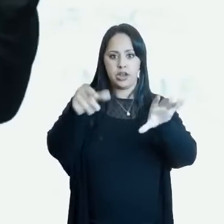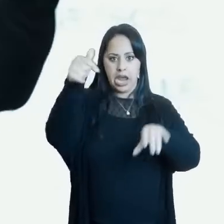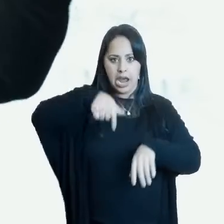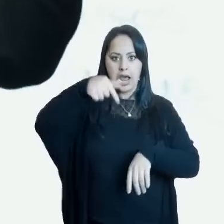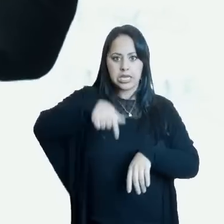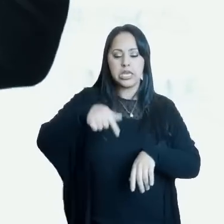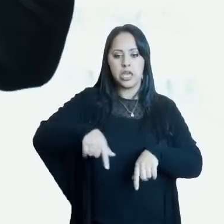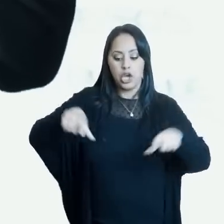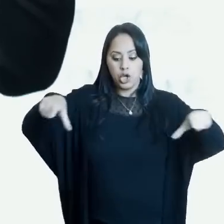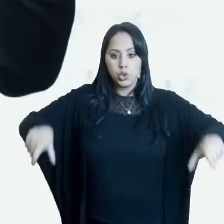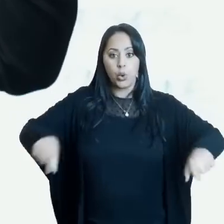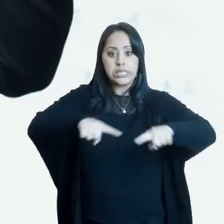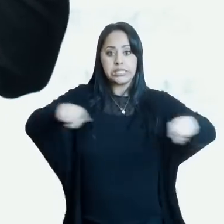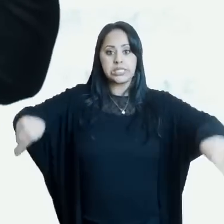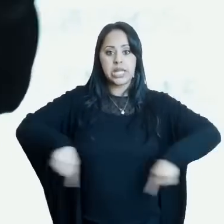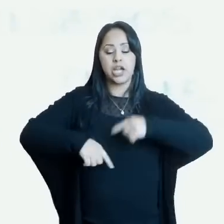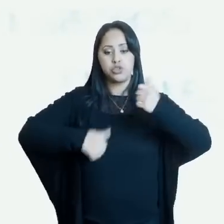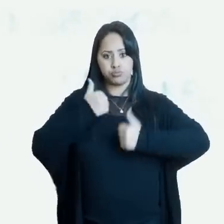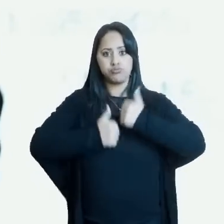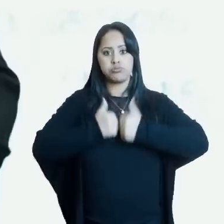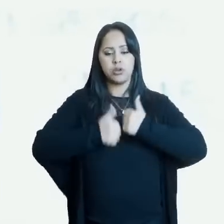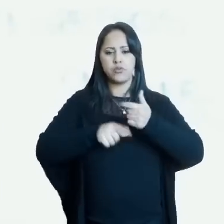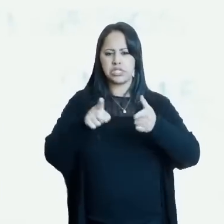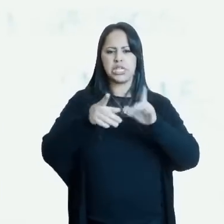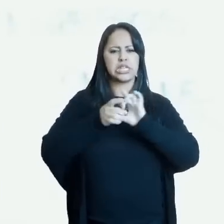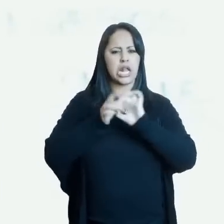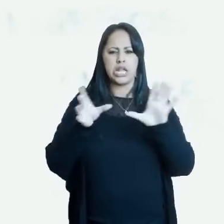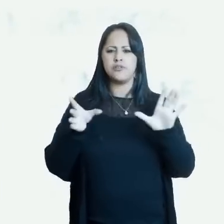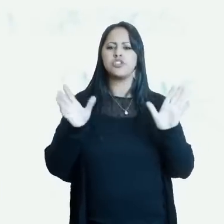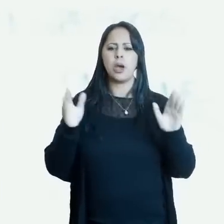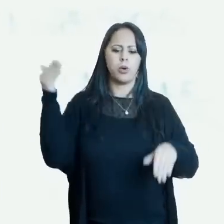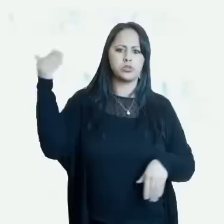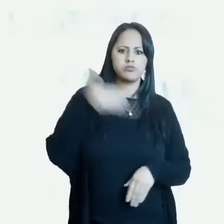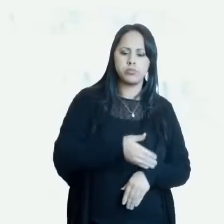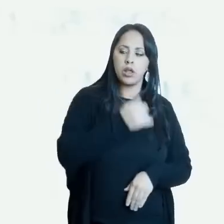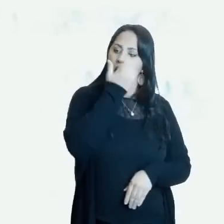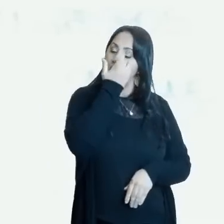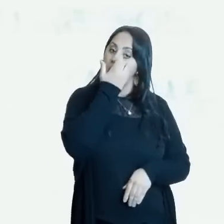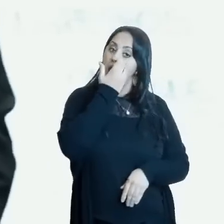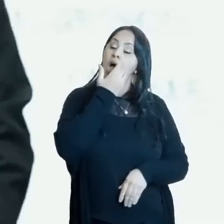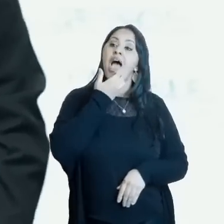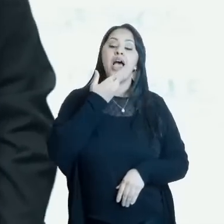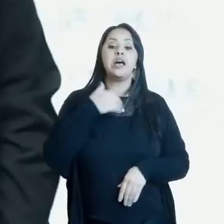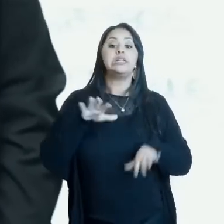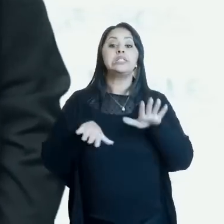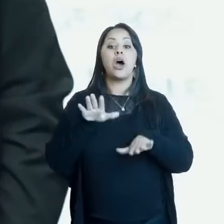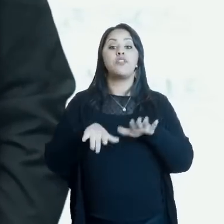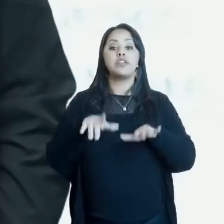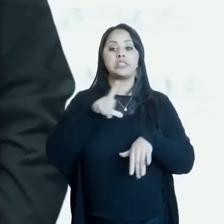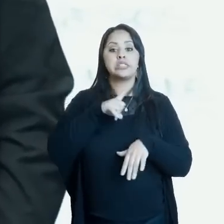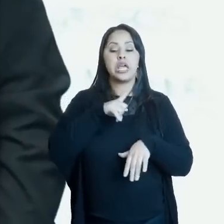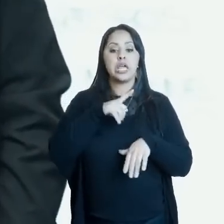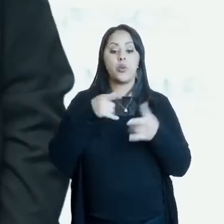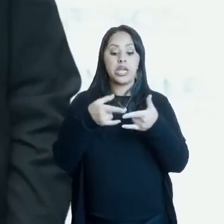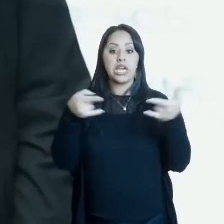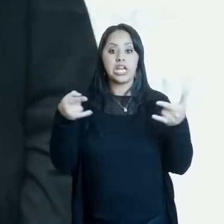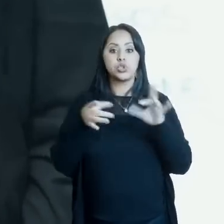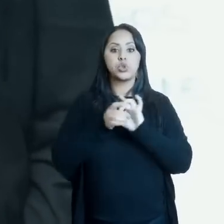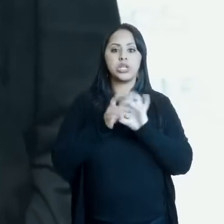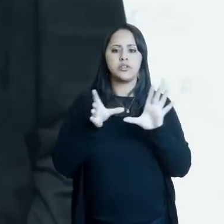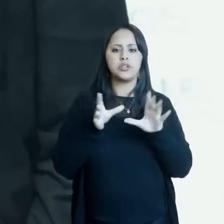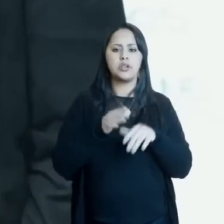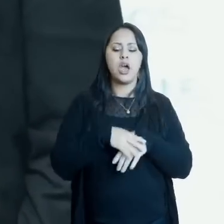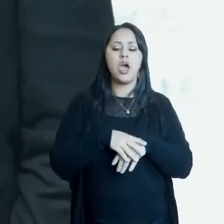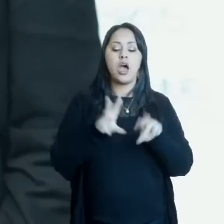entrada aqui para dentro, tá? Você que já está com o seu ingresso, se você não está com o seu ingresso, talvez ainda tenha algum ingresso disponível, acesse o site